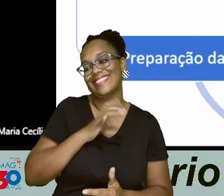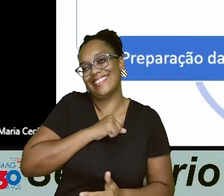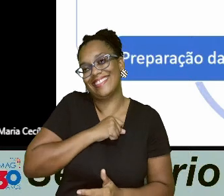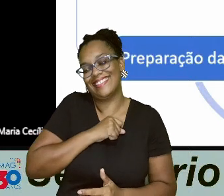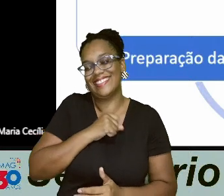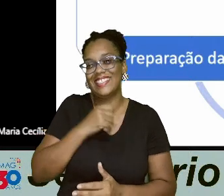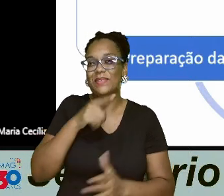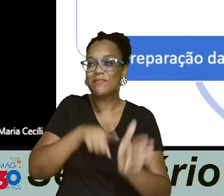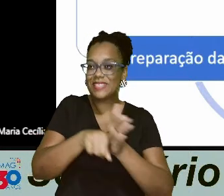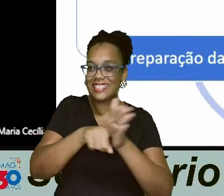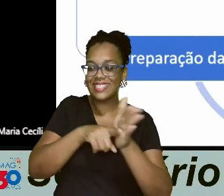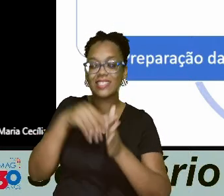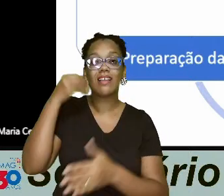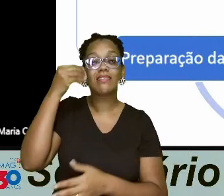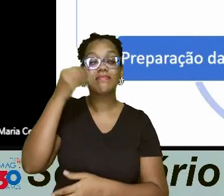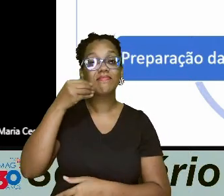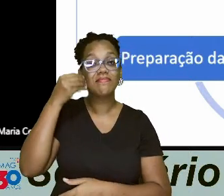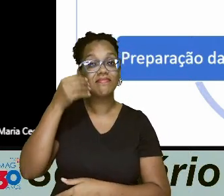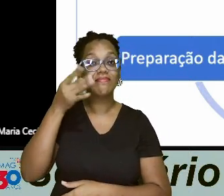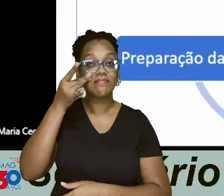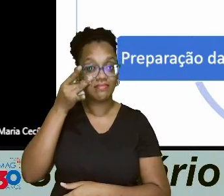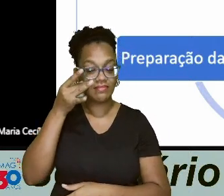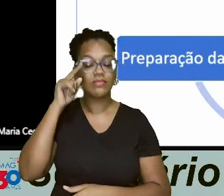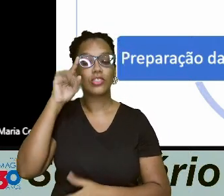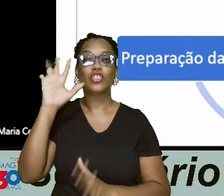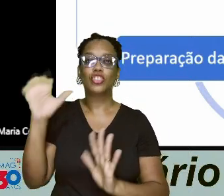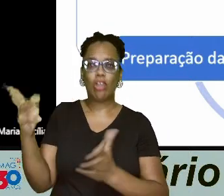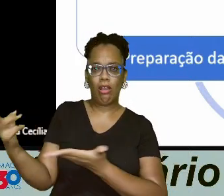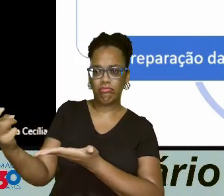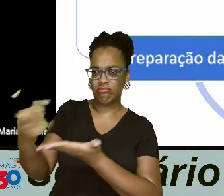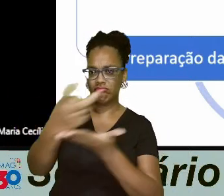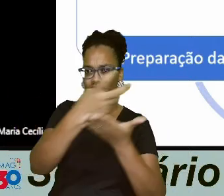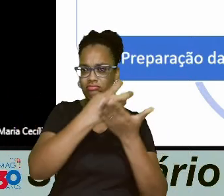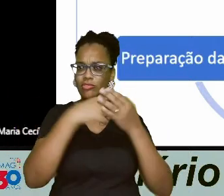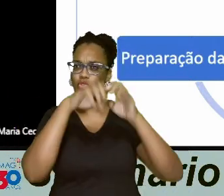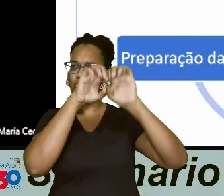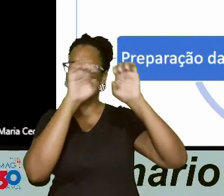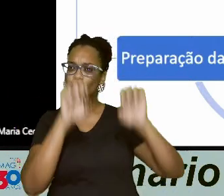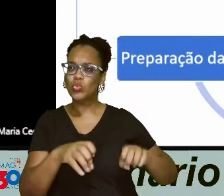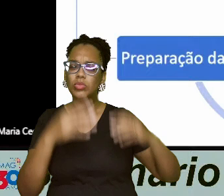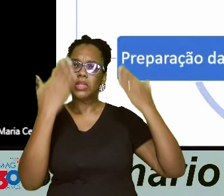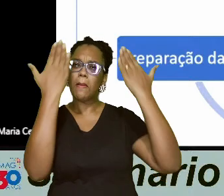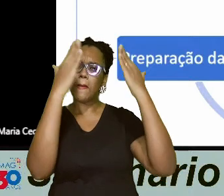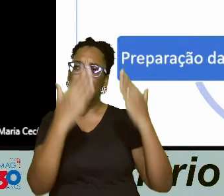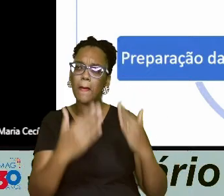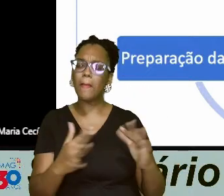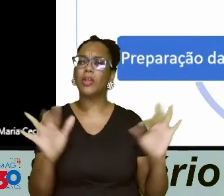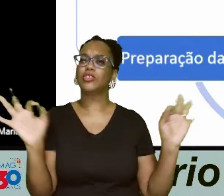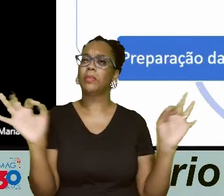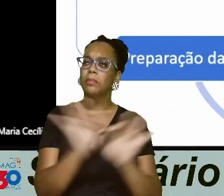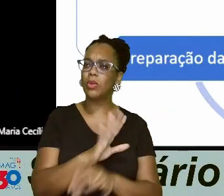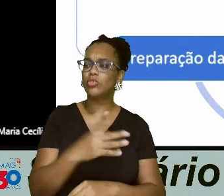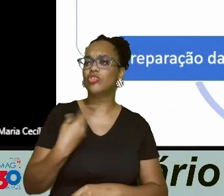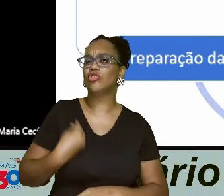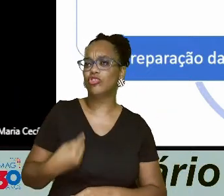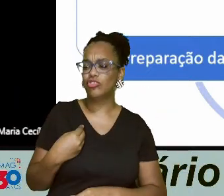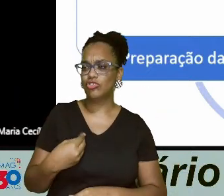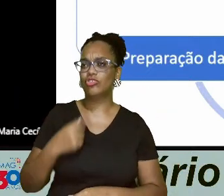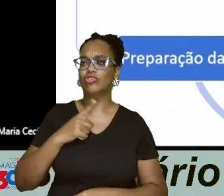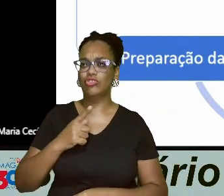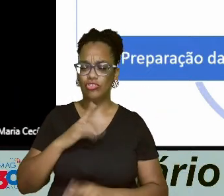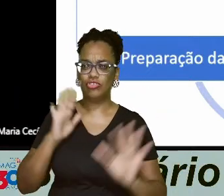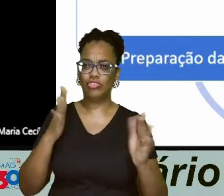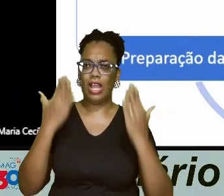tendo agora os dados coletados, a base estruturada, ou seja, a gente tinha toda toda essa análise que foi feita pela